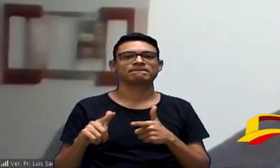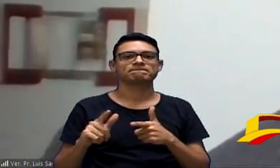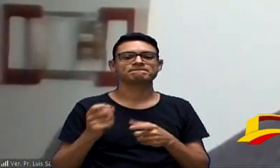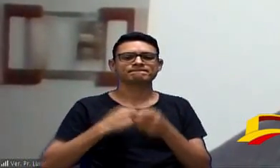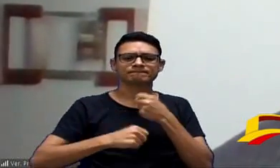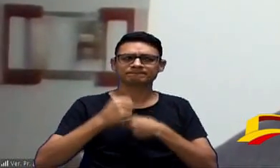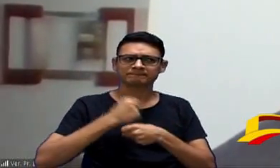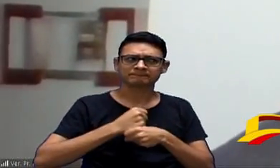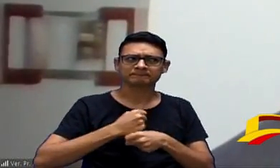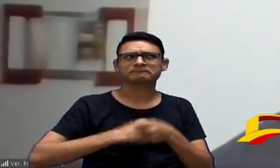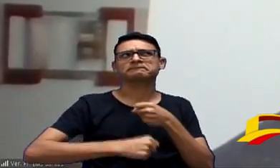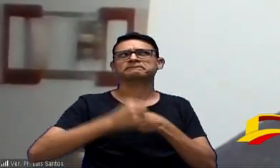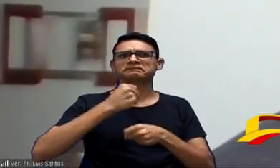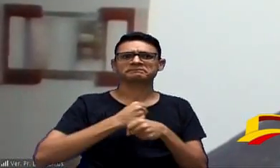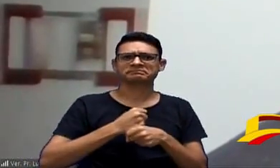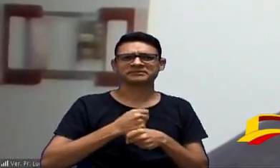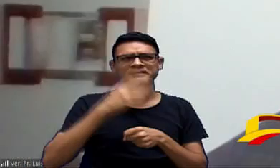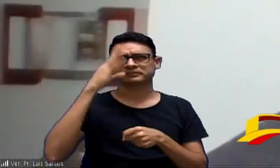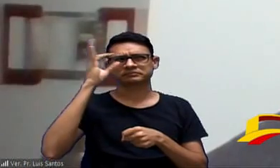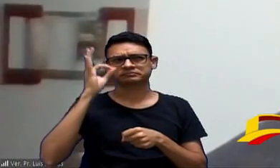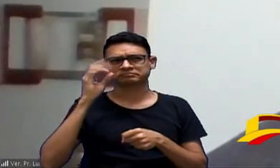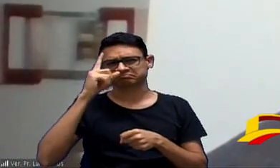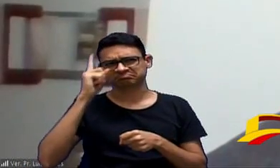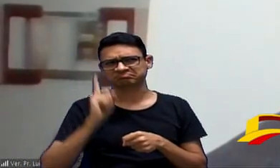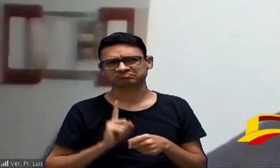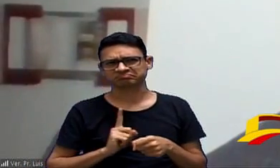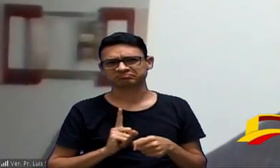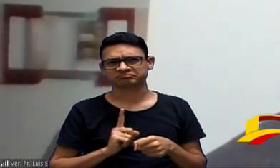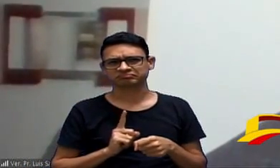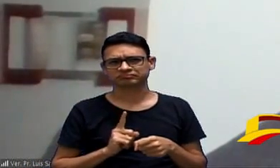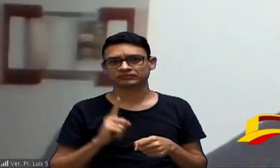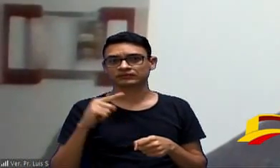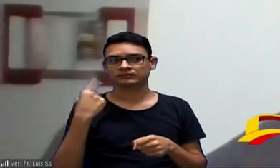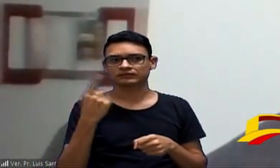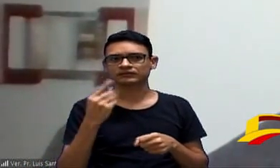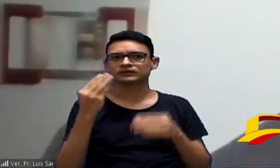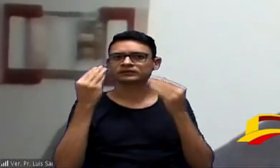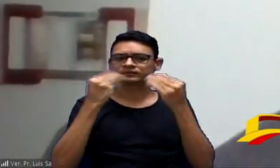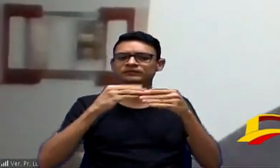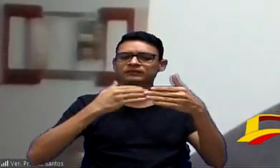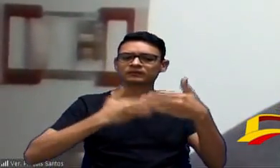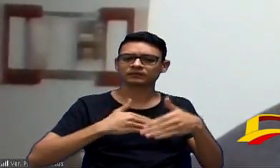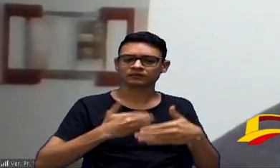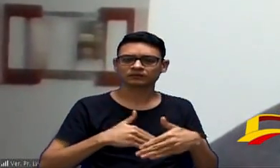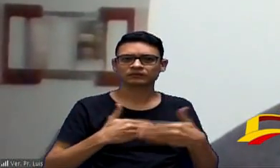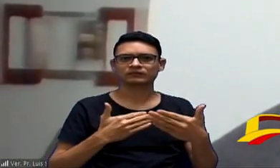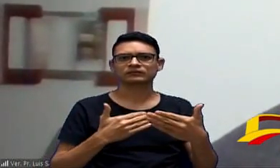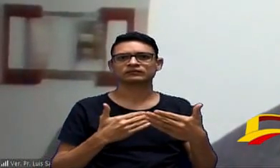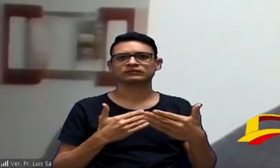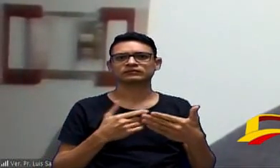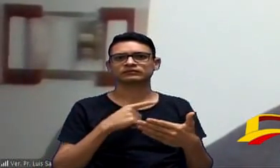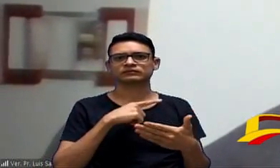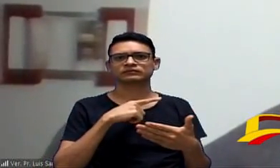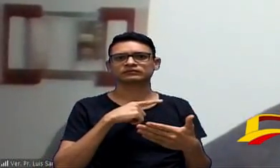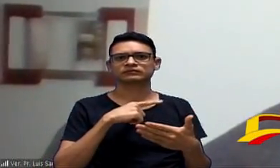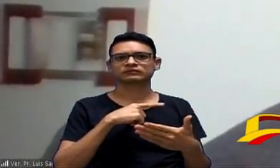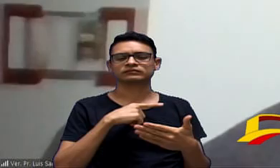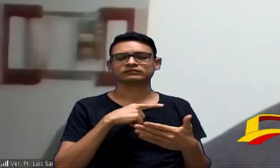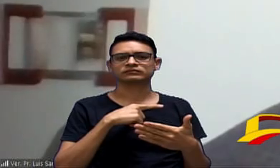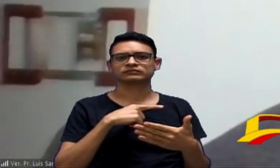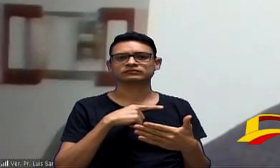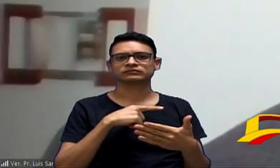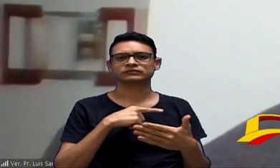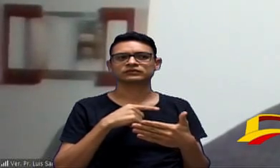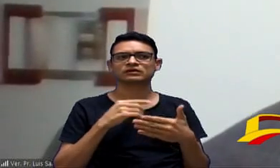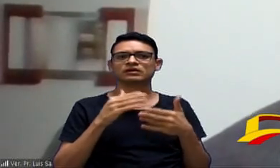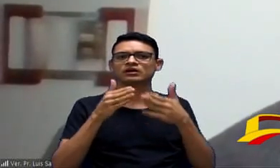ano atrasado, eu não lembro, colocamos a questão das provas equestres. Na questão, chamei uma